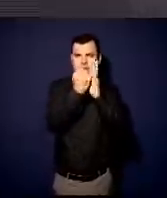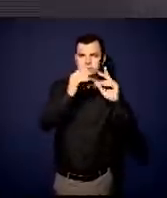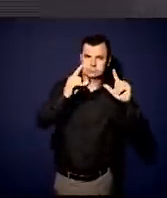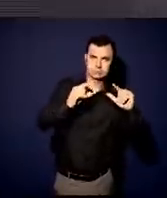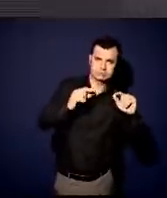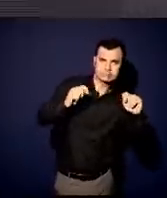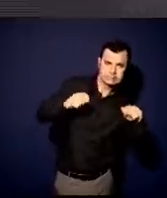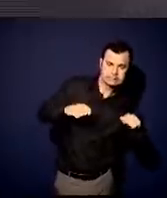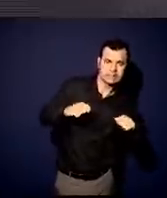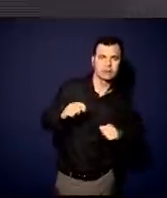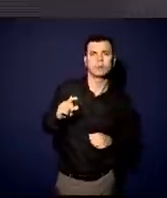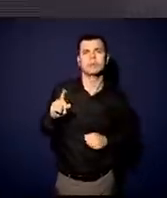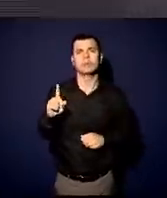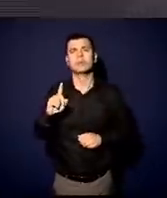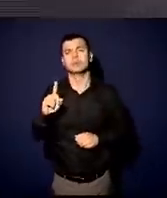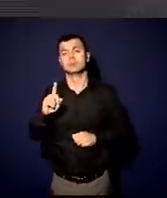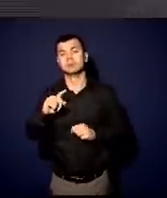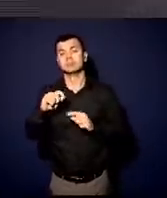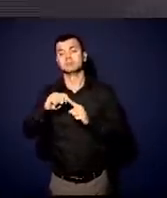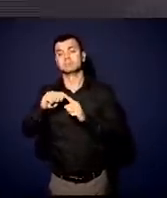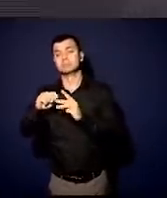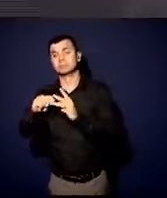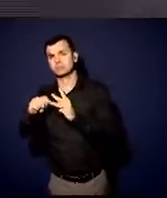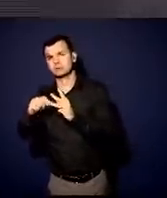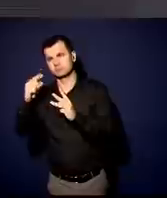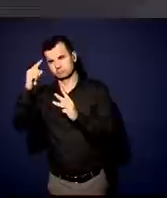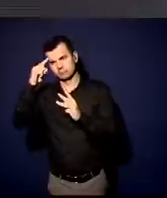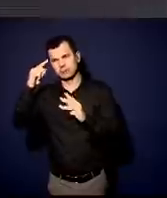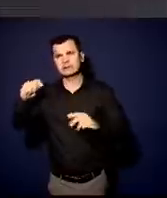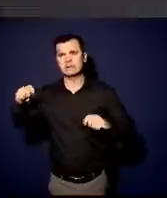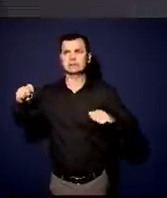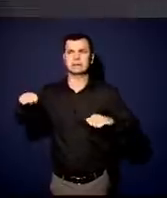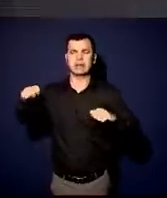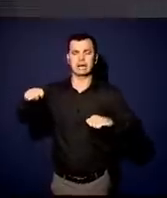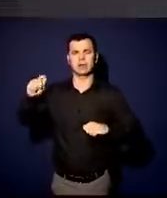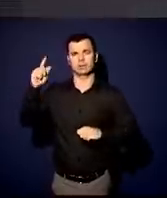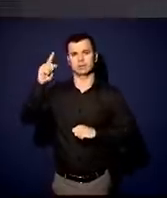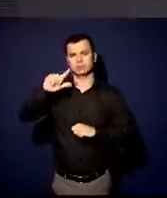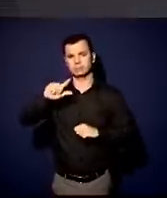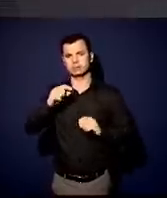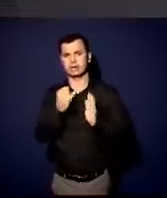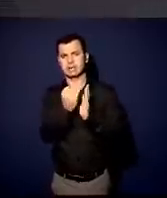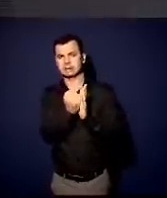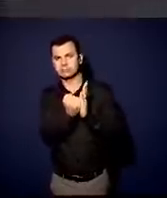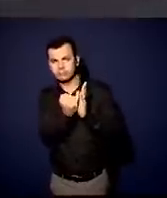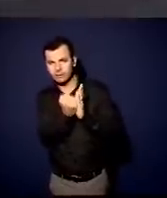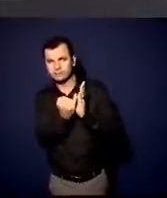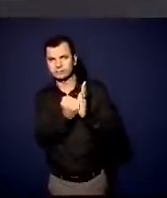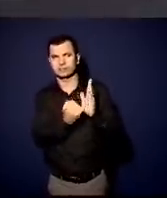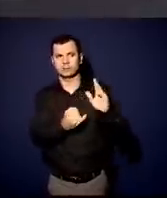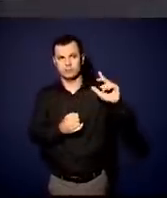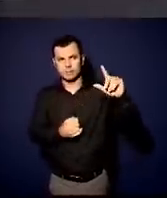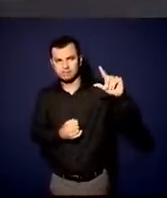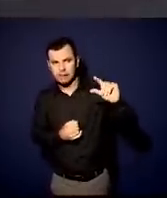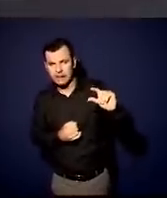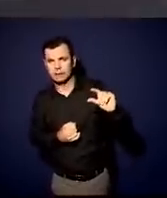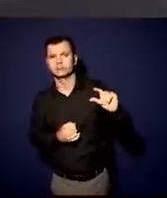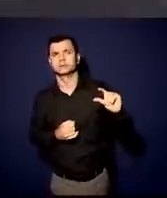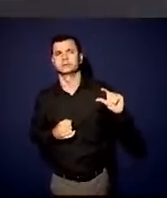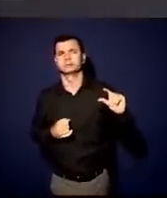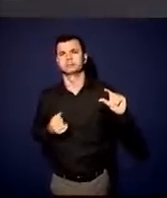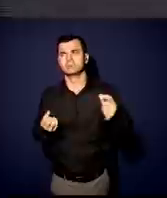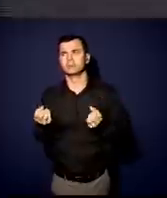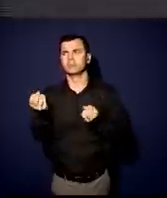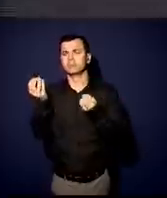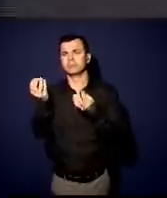que a gente passou dois três meses achando que era mais que suficiente que os números de infração vieram um pouquinho mais baixos a gente teve uns dados